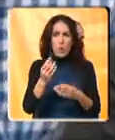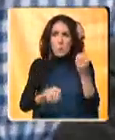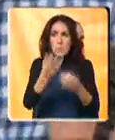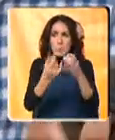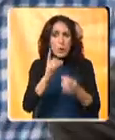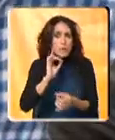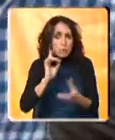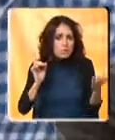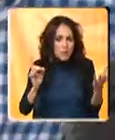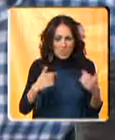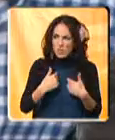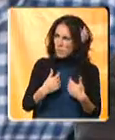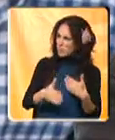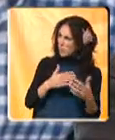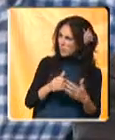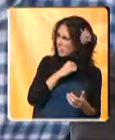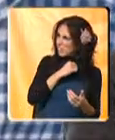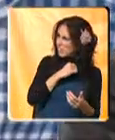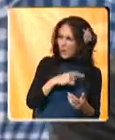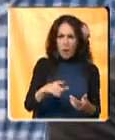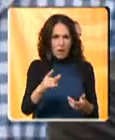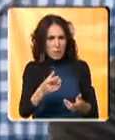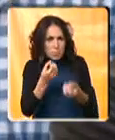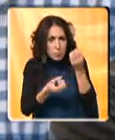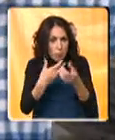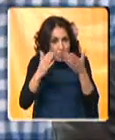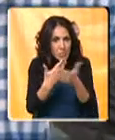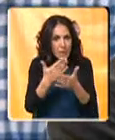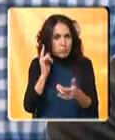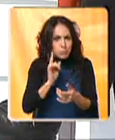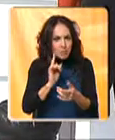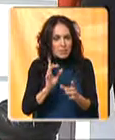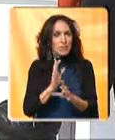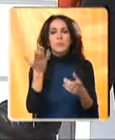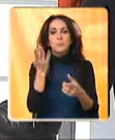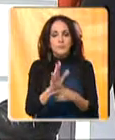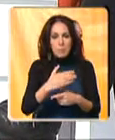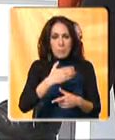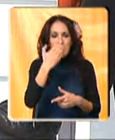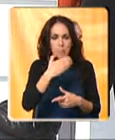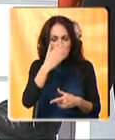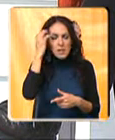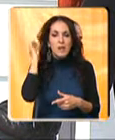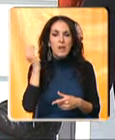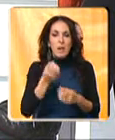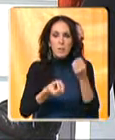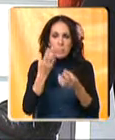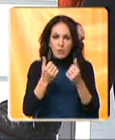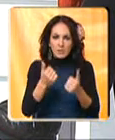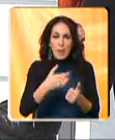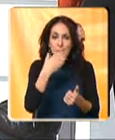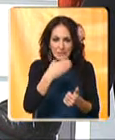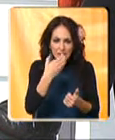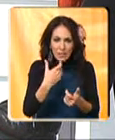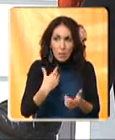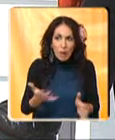Nós não damos importância a isso. Ele dá. Uma maçã. É assim, claro. A maçã então, porque pipocas ainda com a placa eu ia... Agora, as